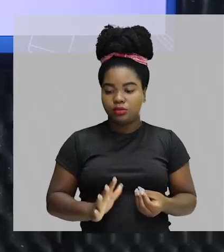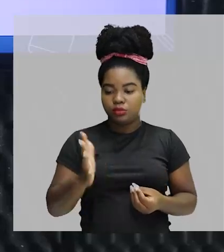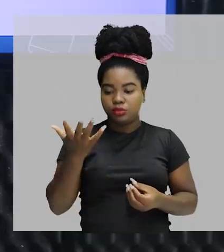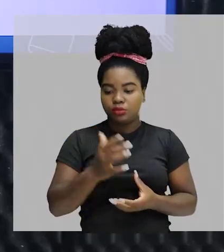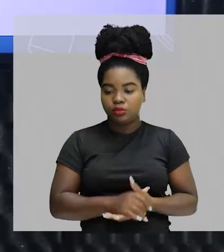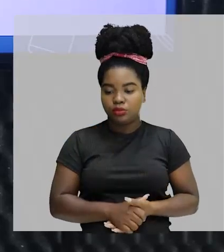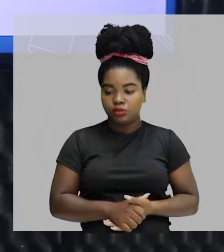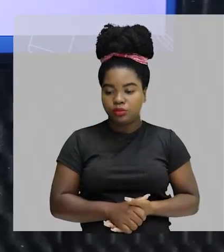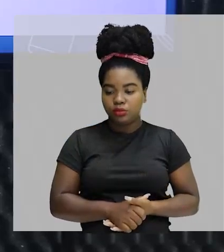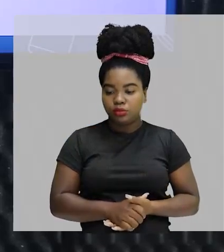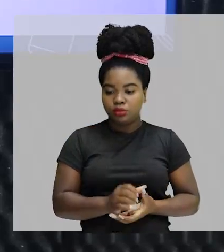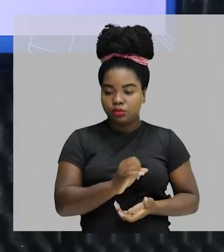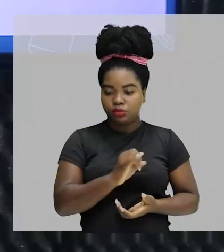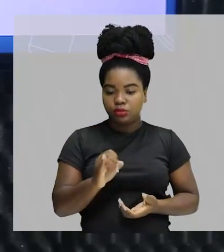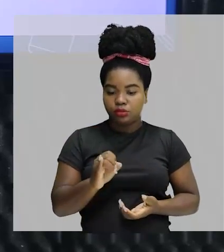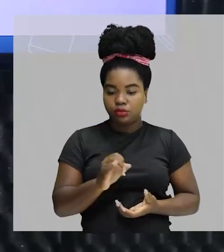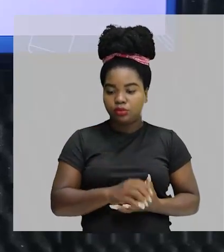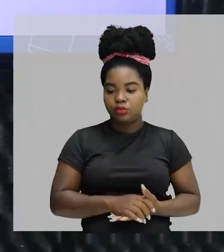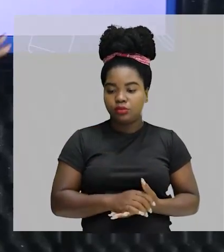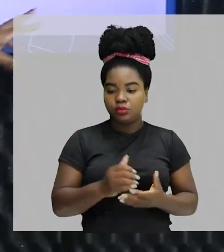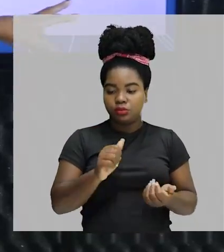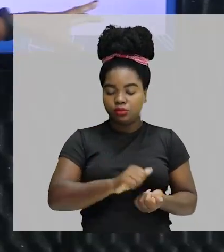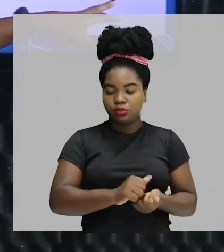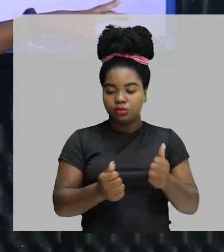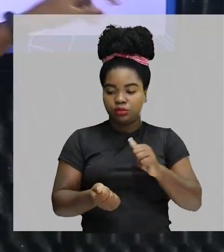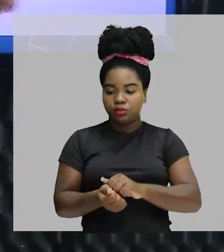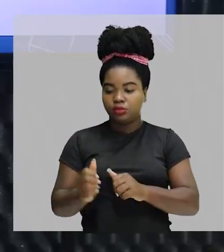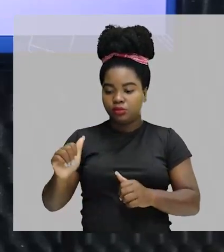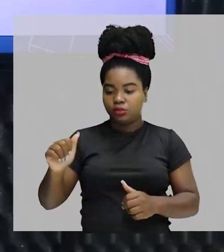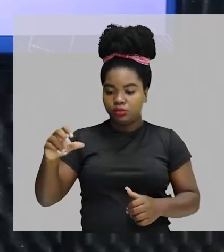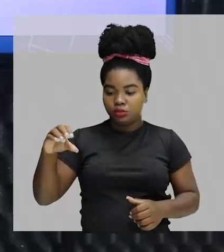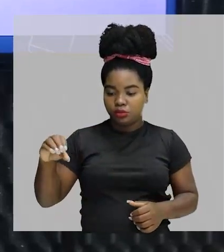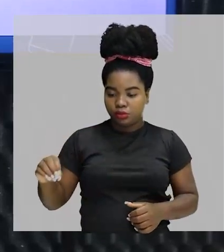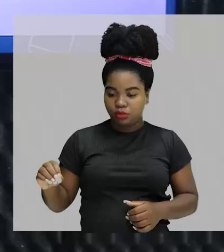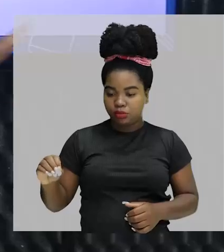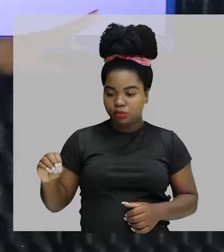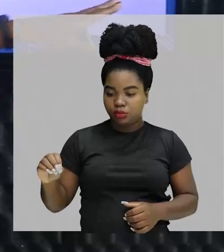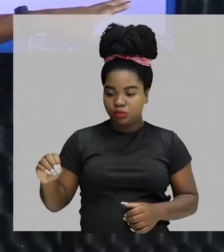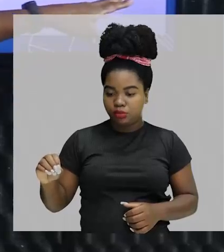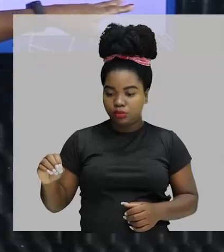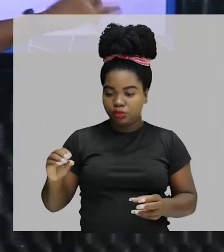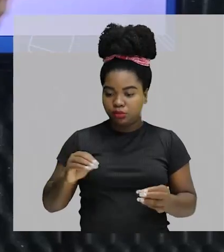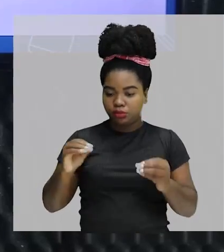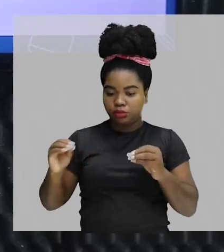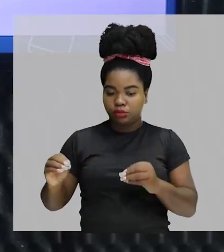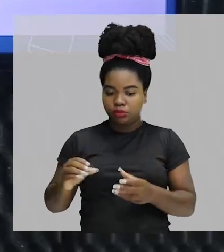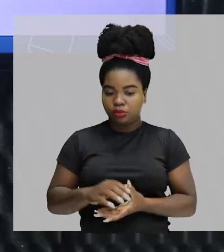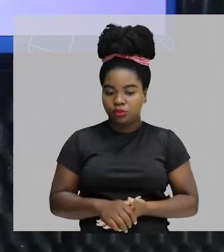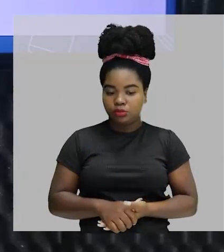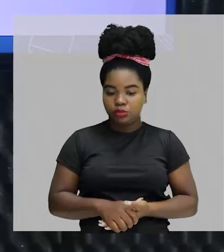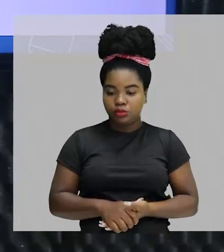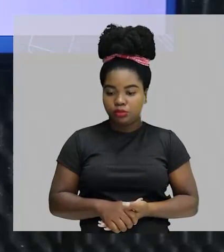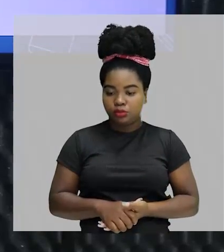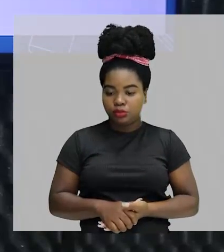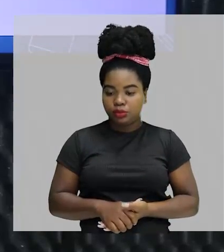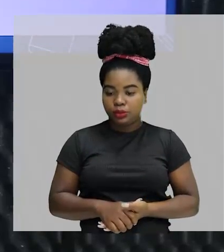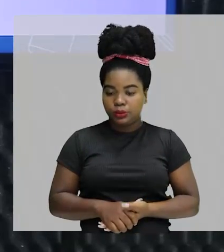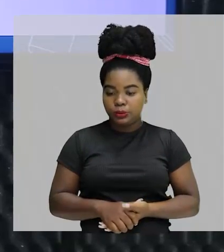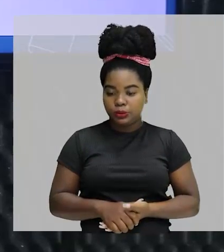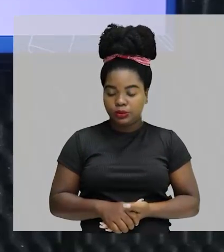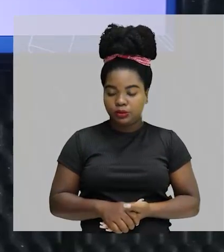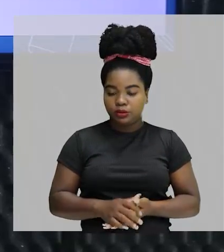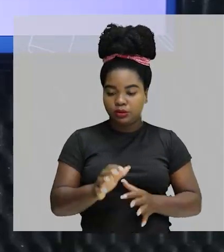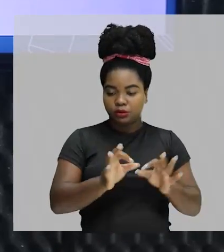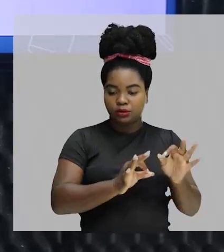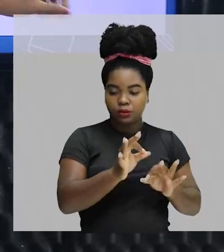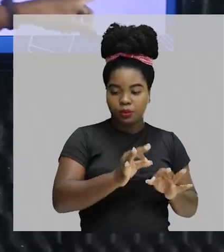na PG. Se eu fizer uma pequena adaptação, se eu chamar de A0, tá, que é o que está posto aqui, eu vou fazer lá